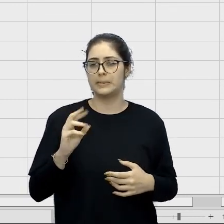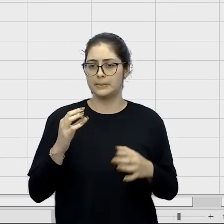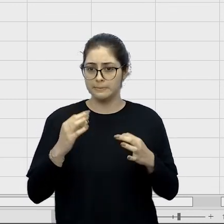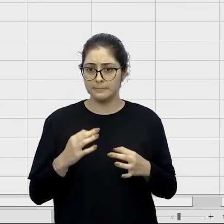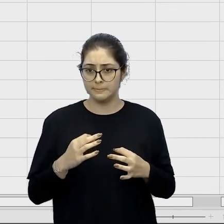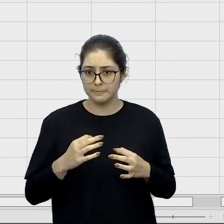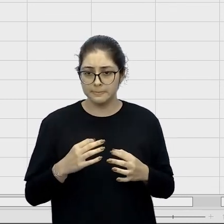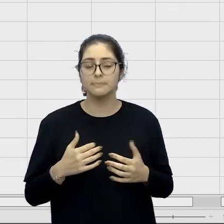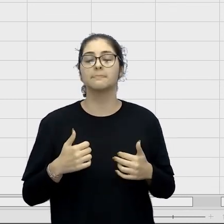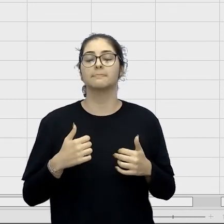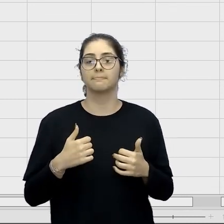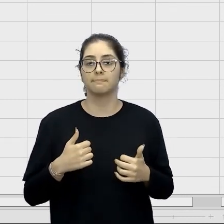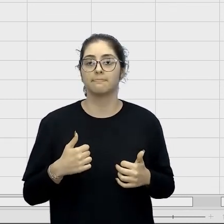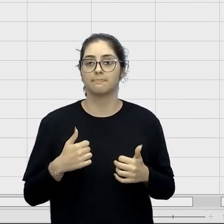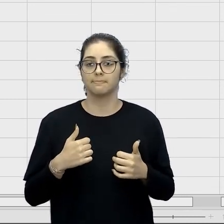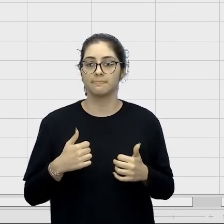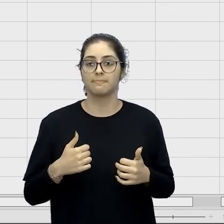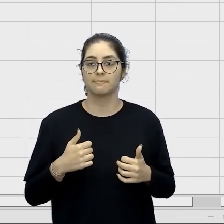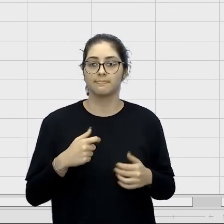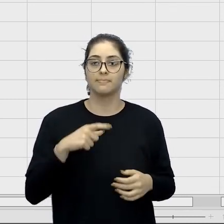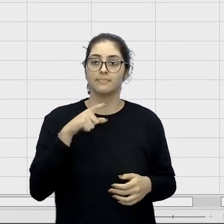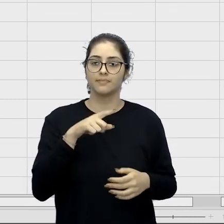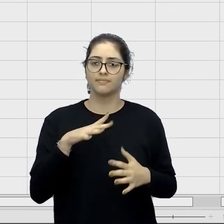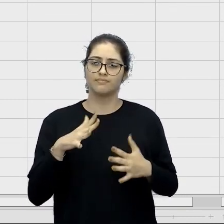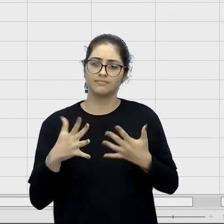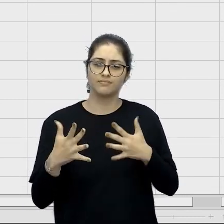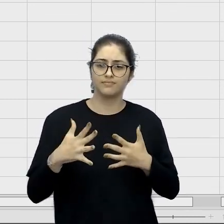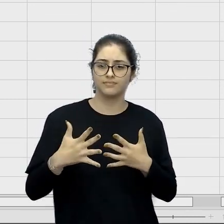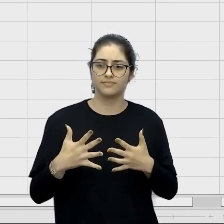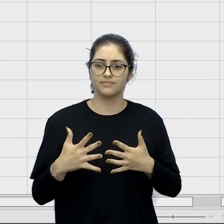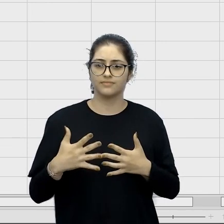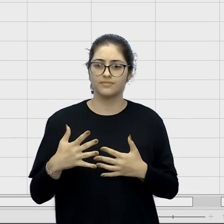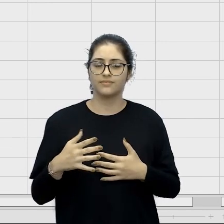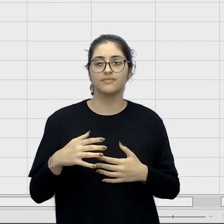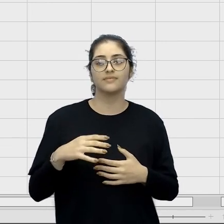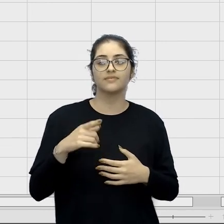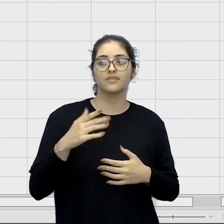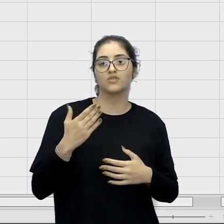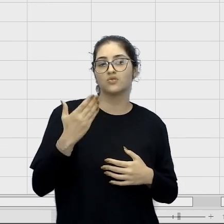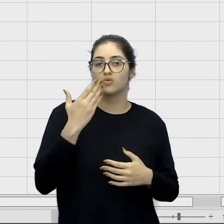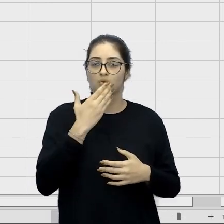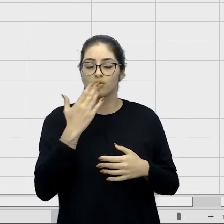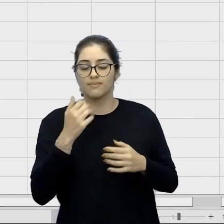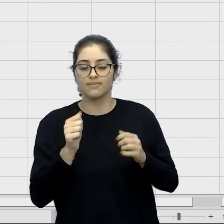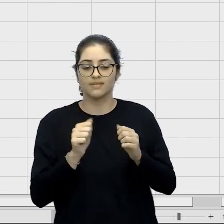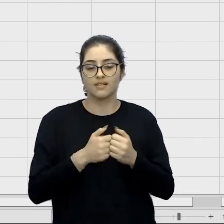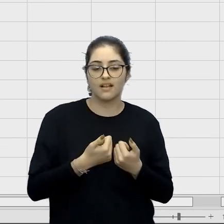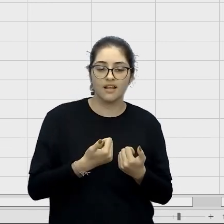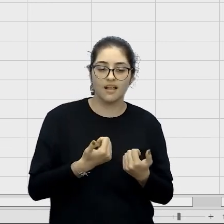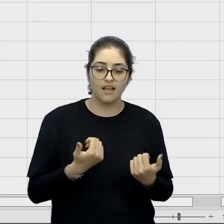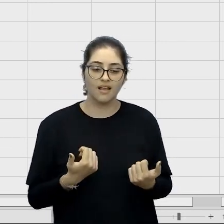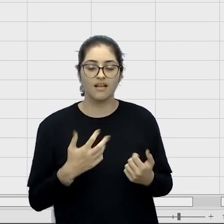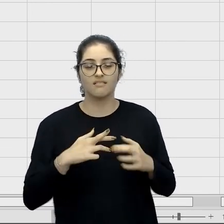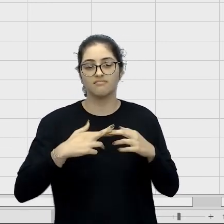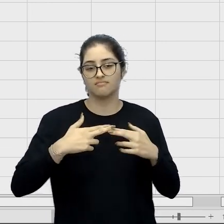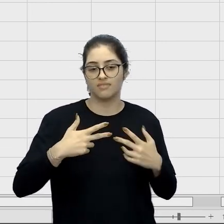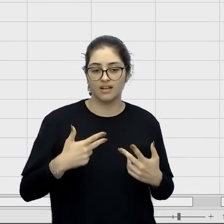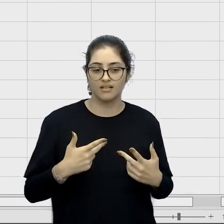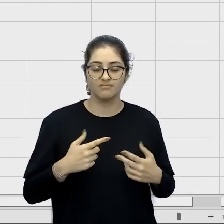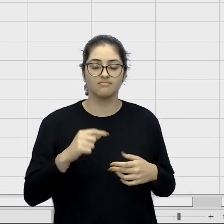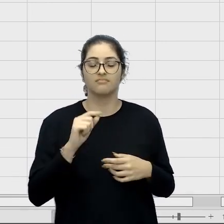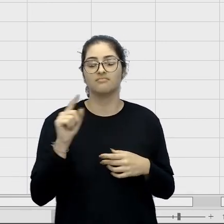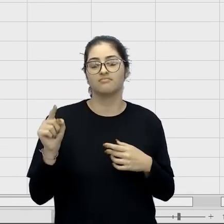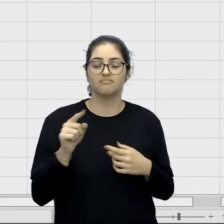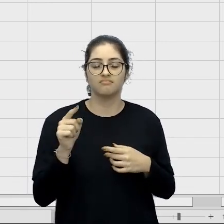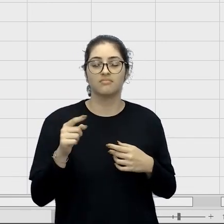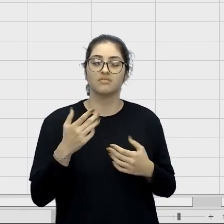Certo. Que é o que mais ou menos a gente vê um doce numa padaria, numa cantina, qualquer... Um material para um trabalho